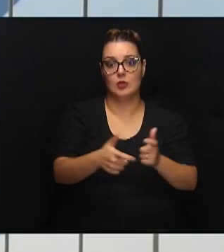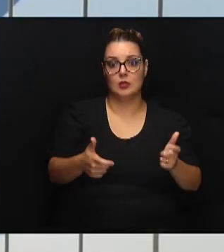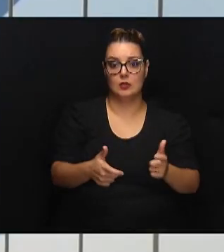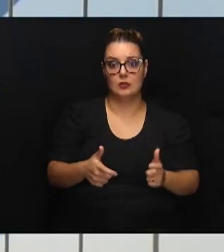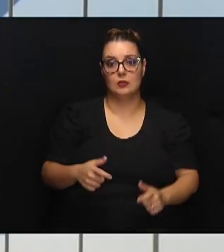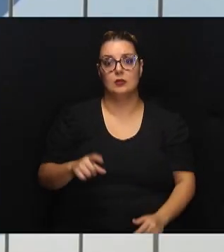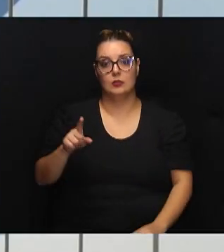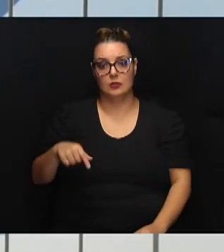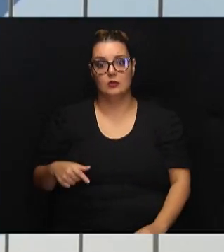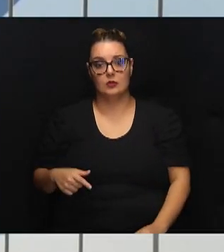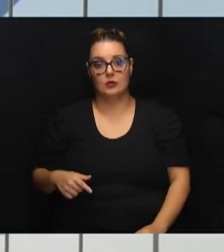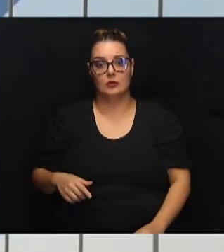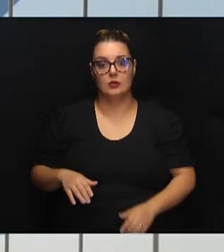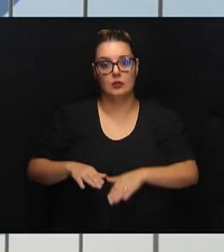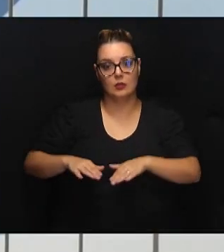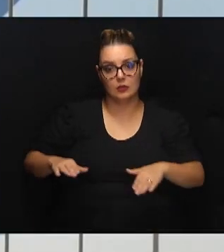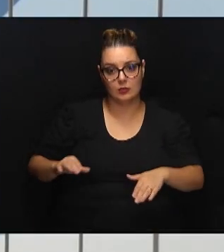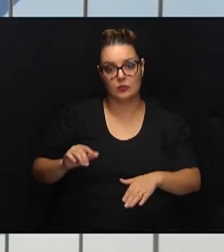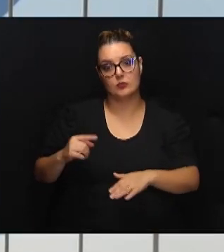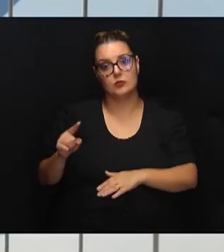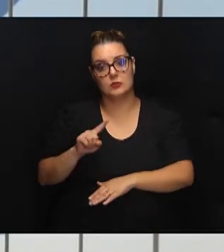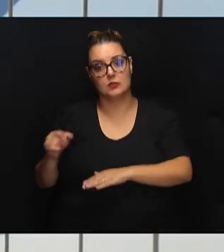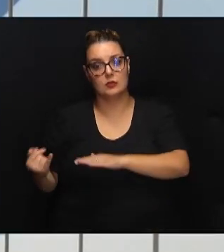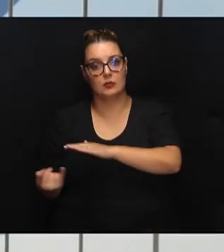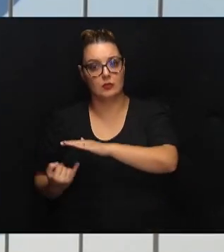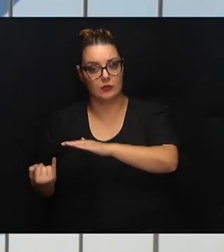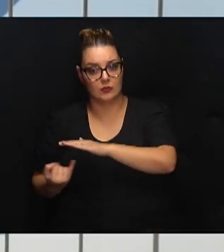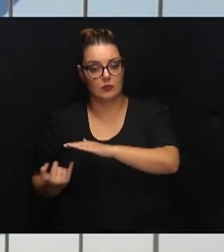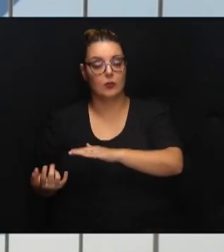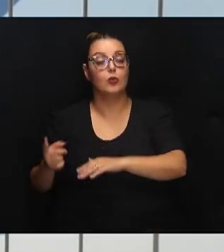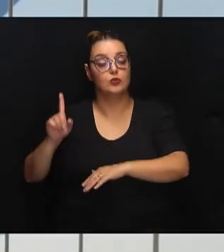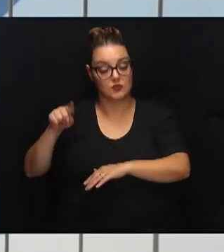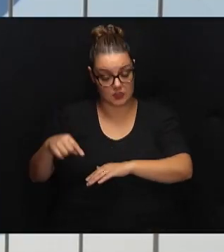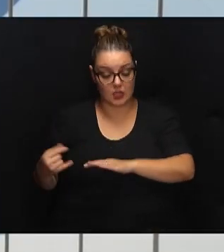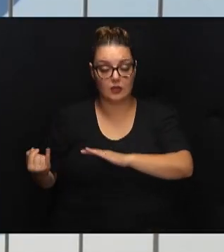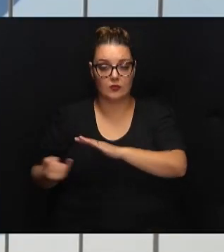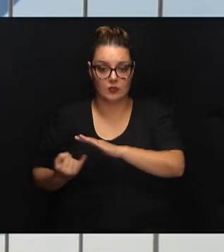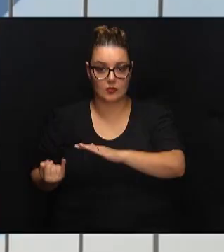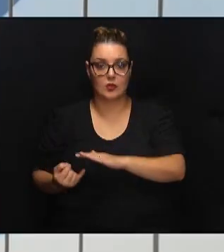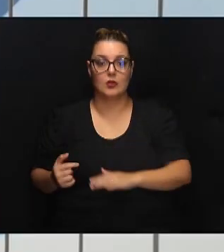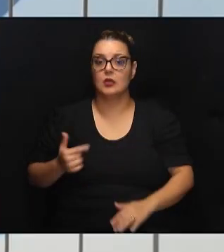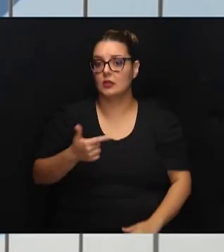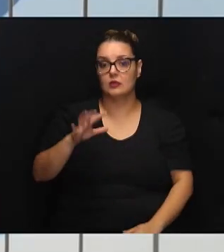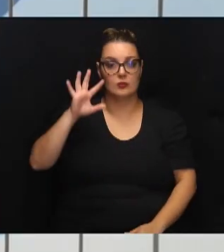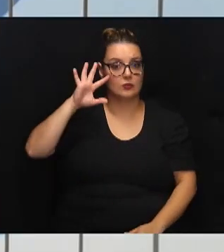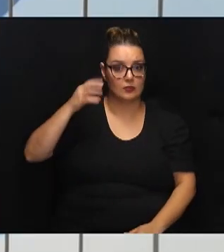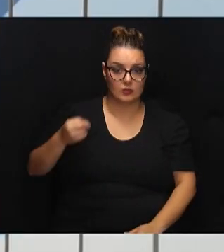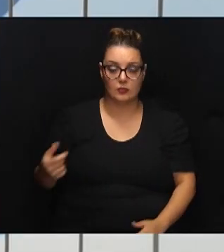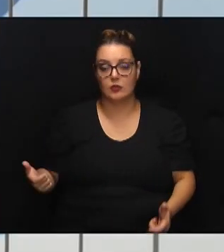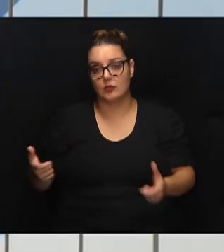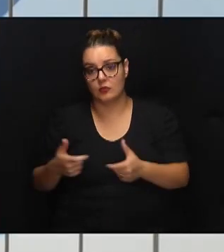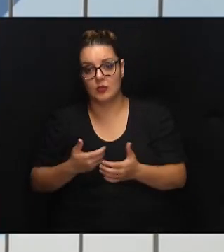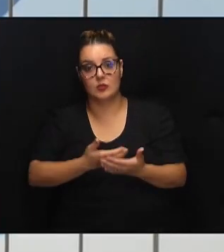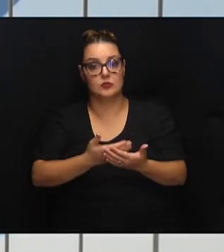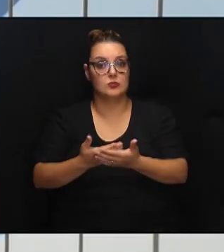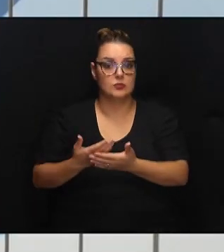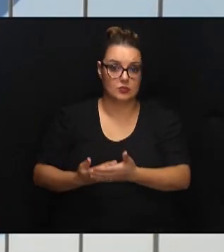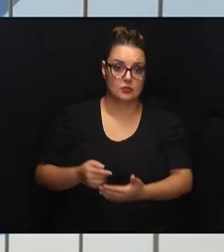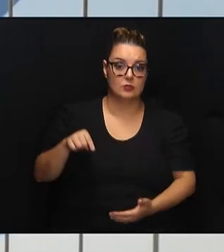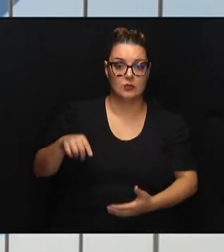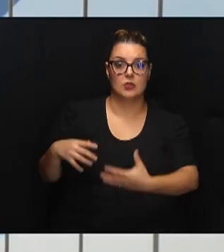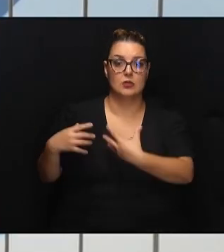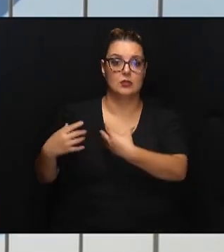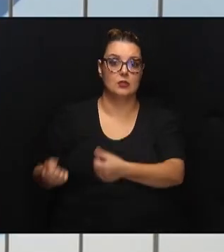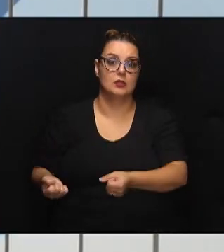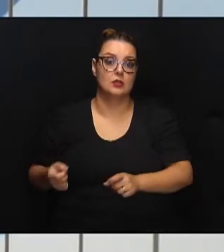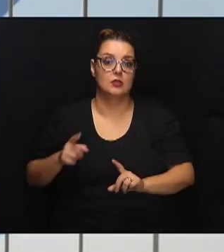nesses no chão de fábrica. Sim. Porque nas pessoas que têm menos conhecimento ou que têm menos estudo, porque eles aceitam esse